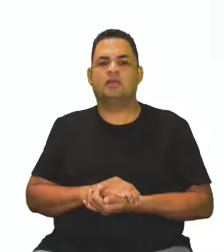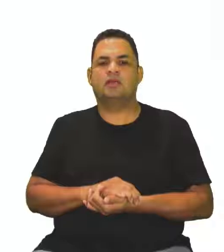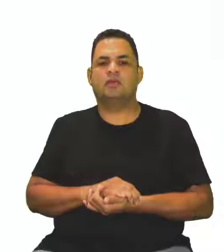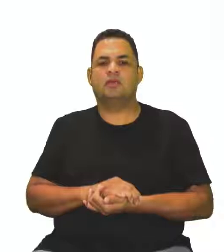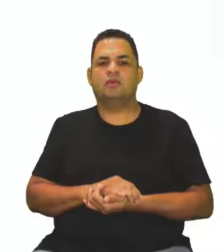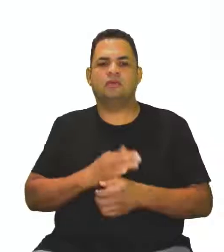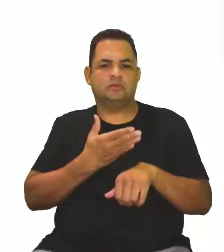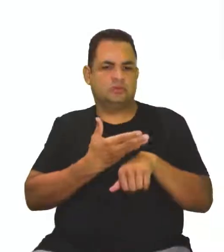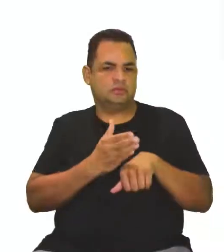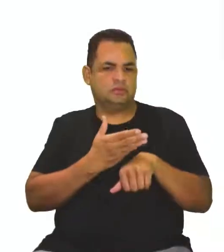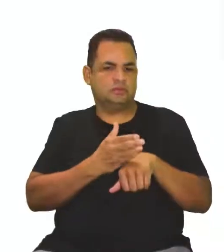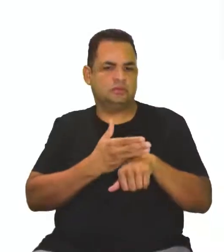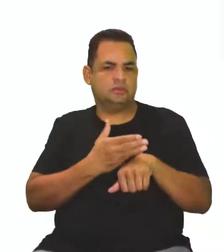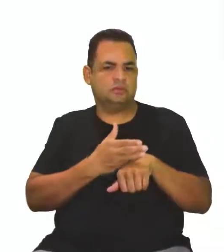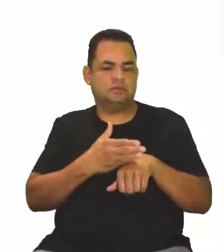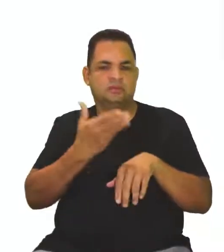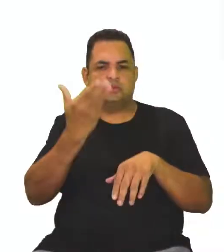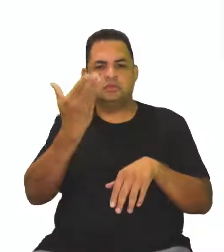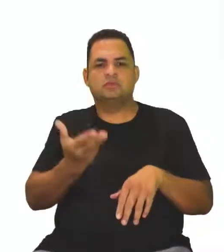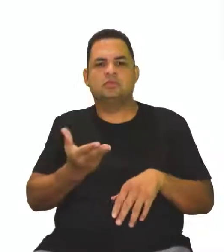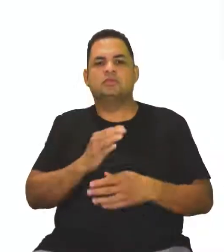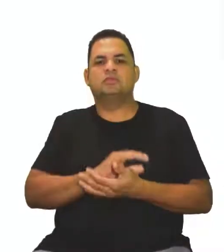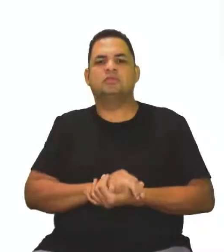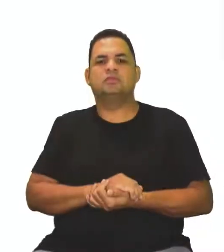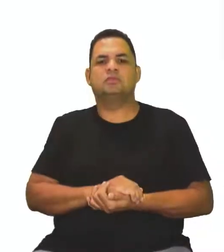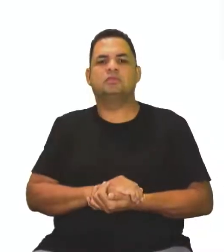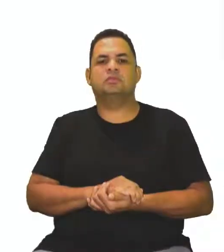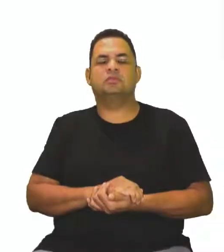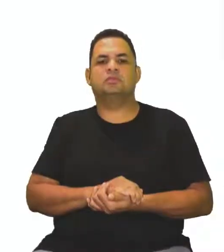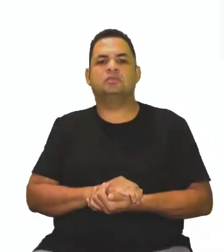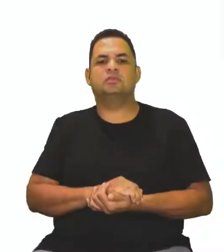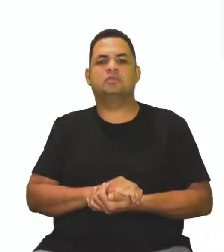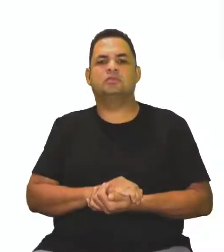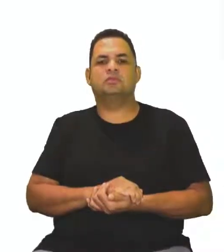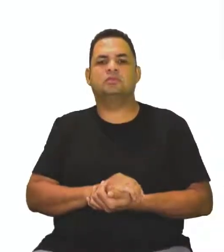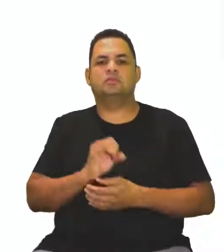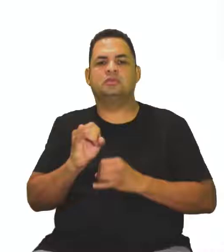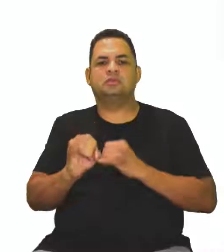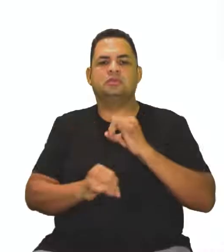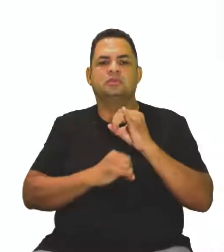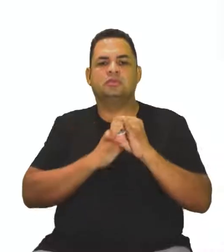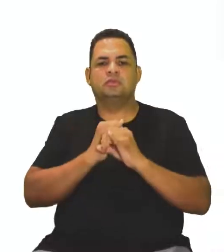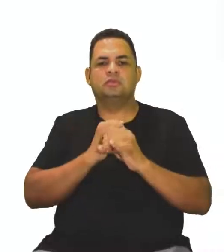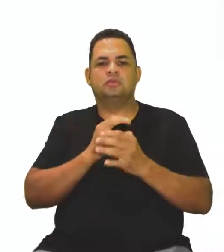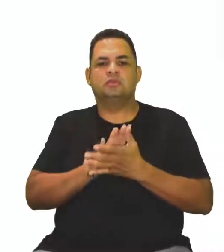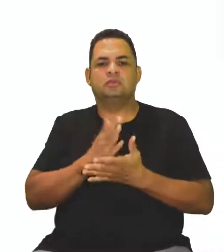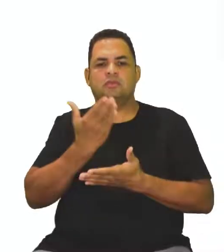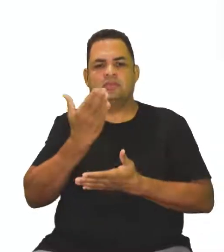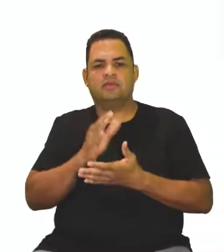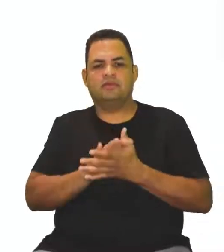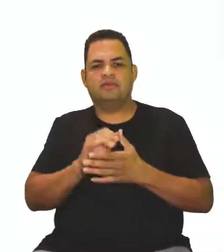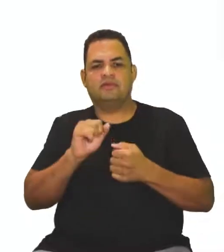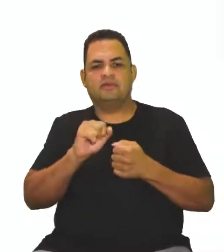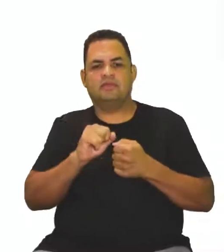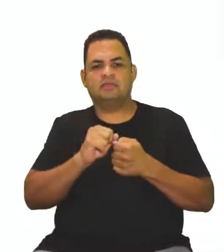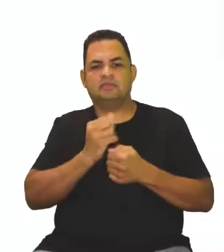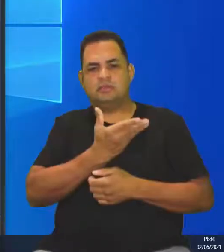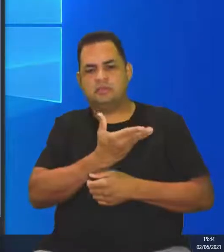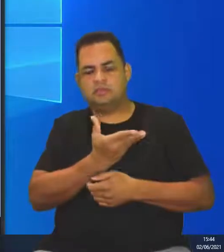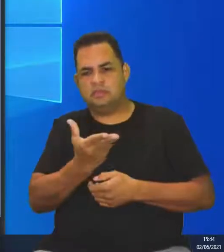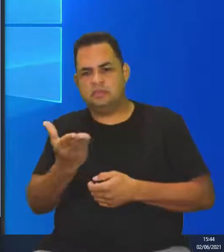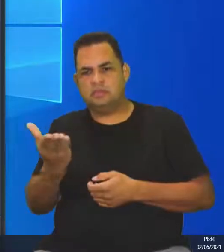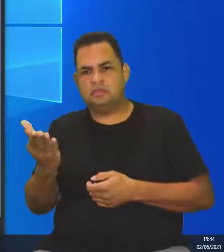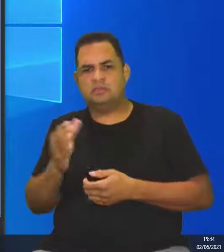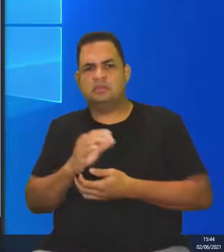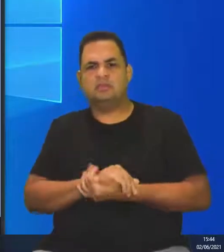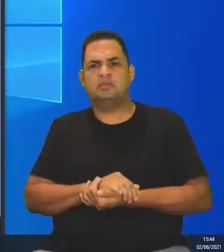o nosso FET Simulações. Ele tá lá na internet, que desenvolve o pessoal da Universidade do Colorado, como eu falei para vocês.